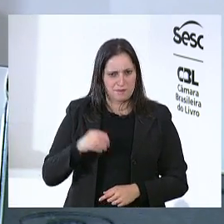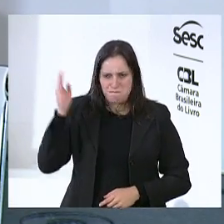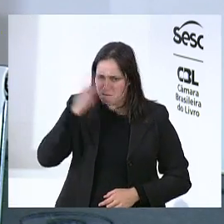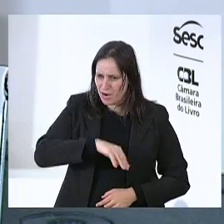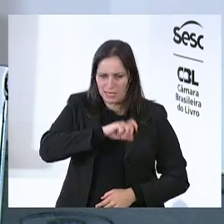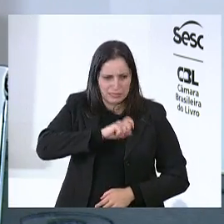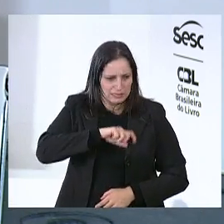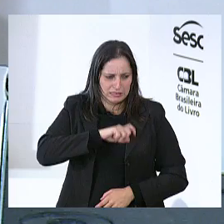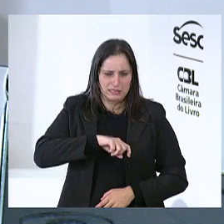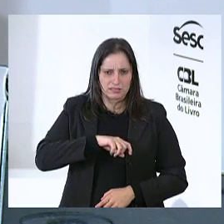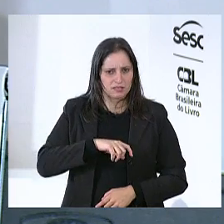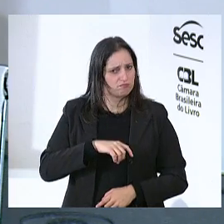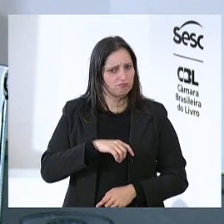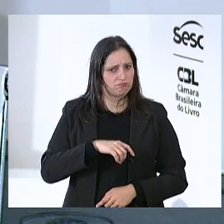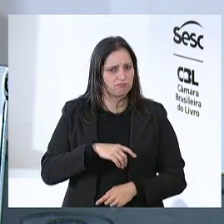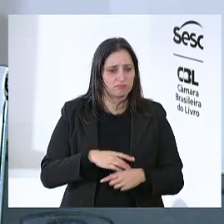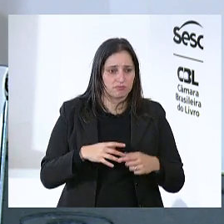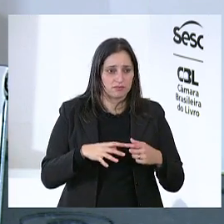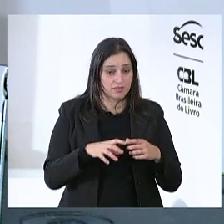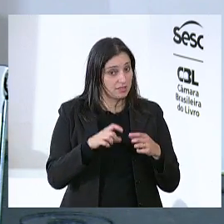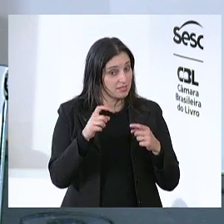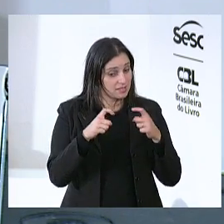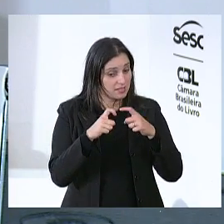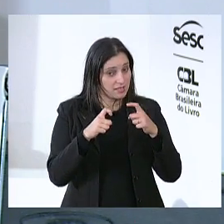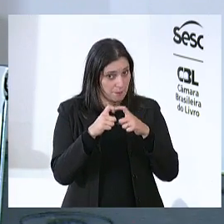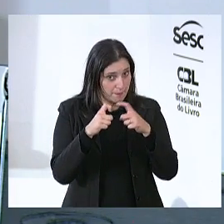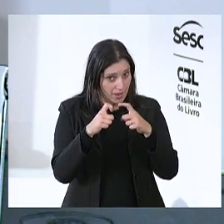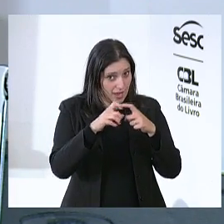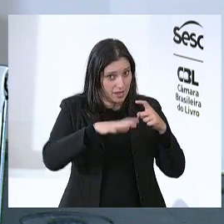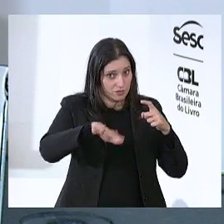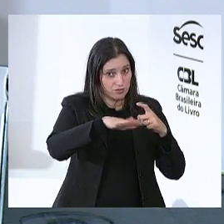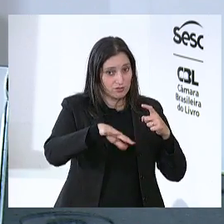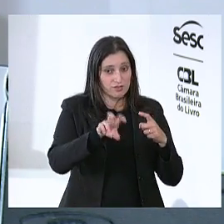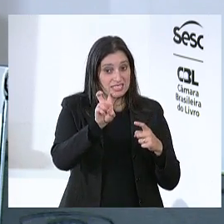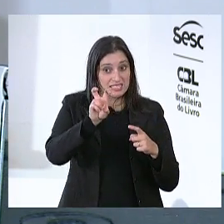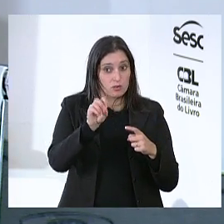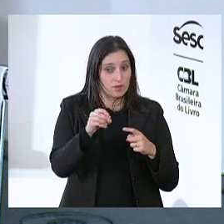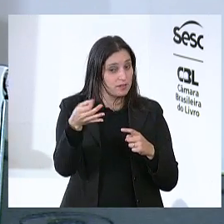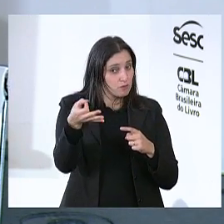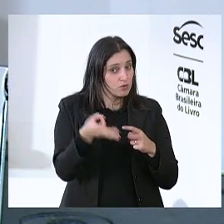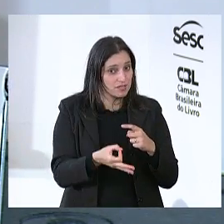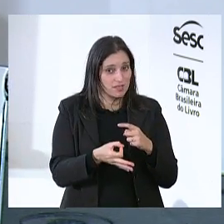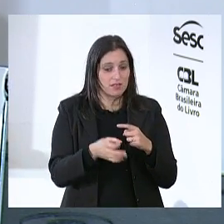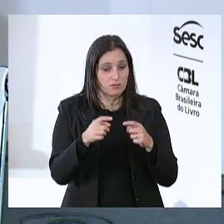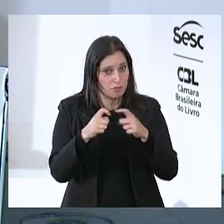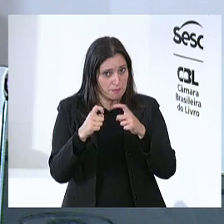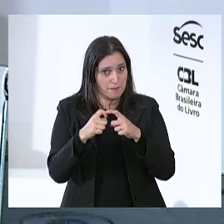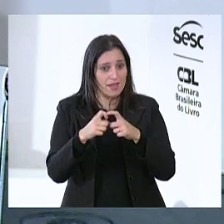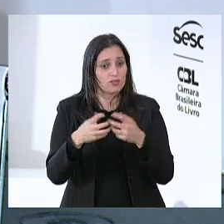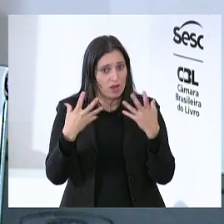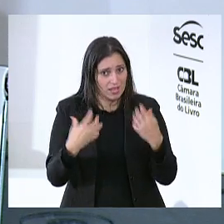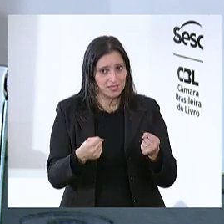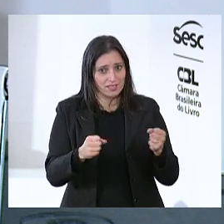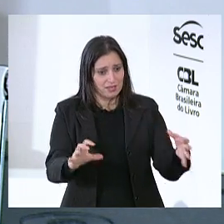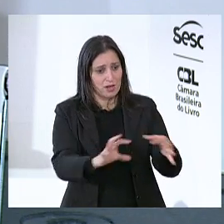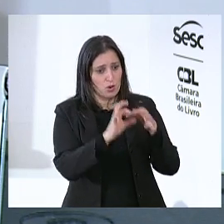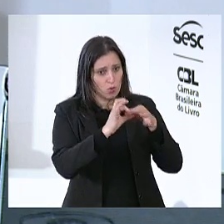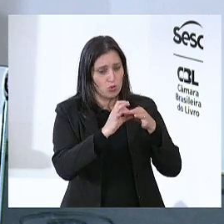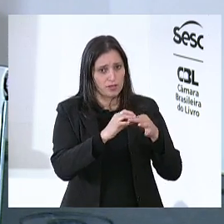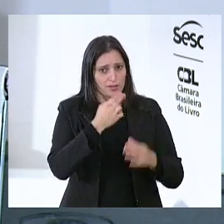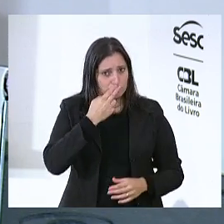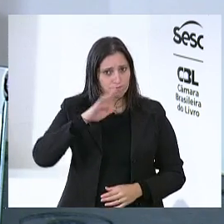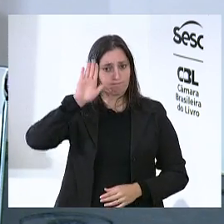50% dos médicos alemães aceitaram esse monstro, entraram no partido nazista, né? Os alemães votaram no